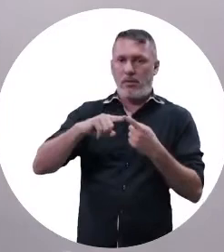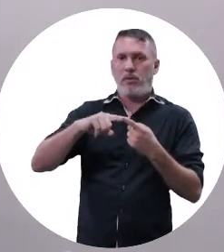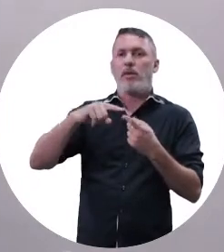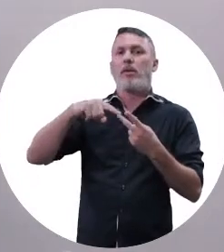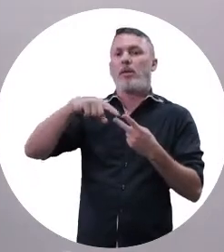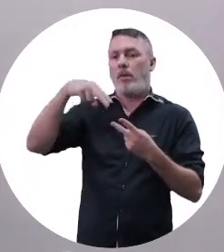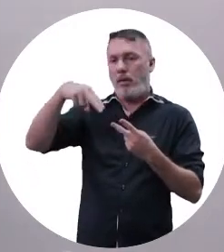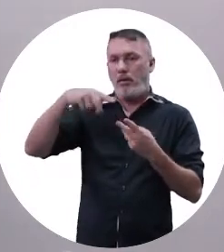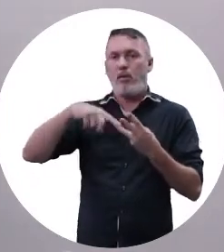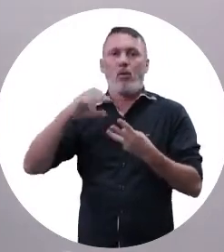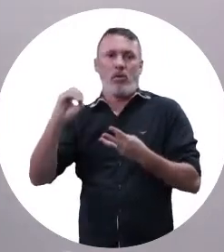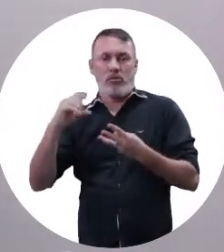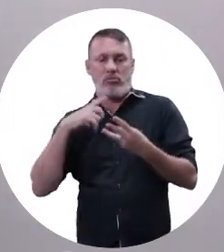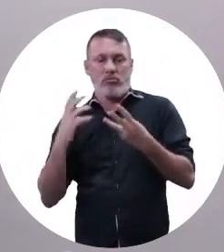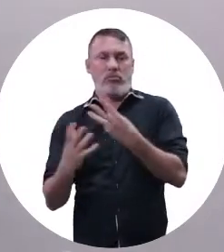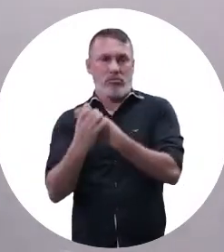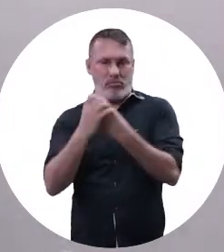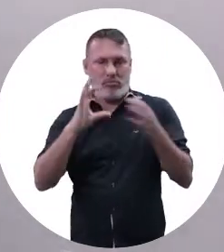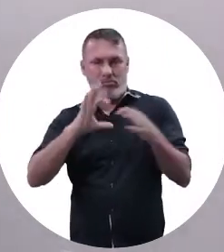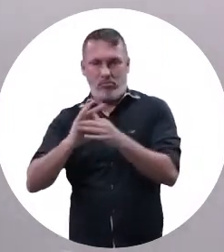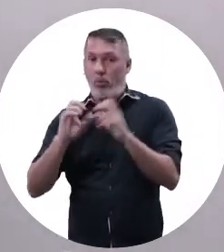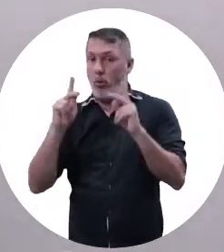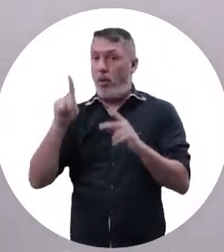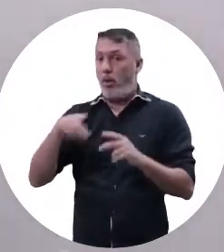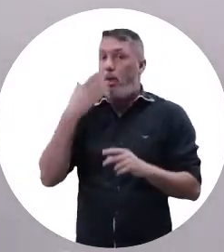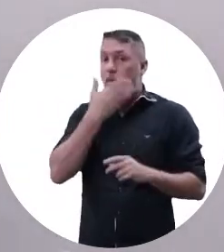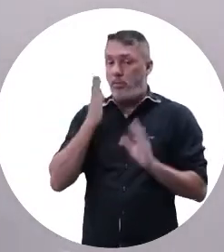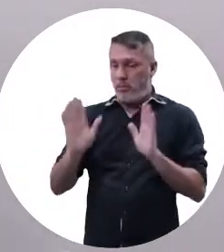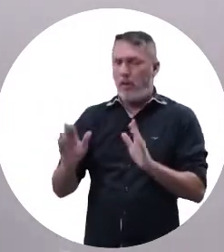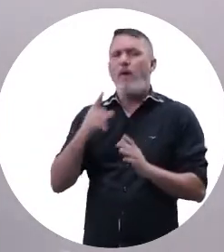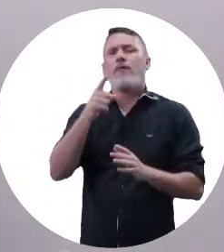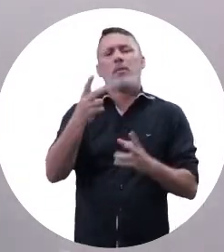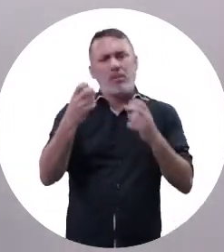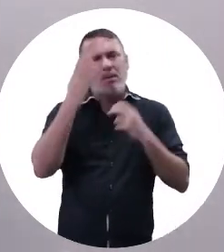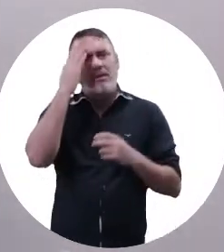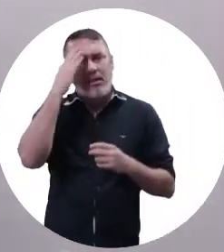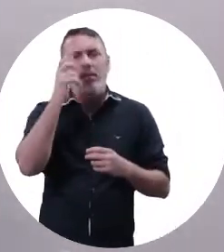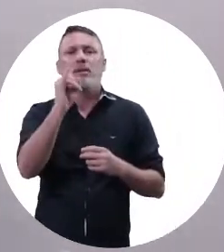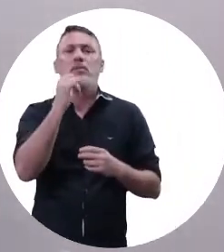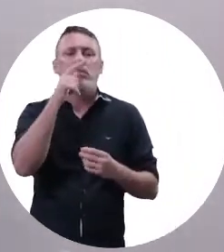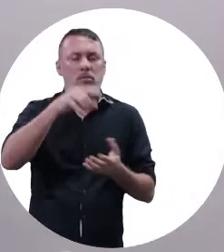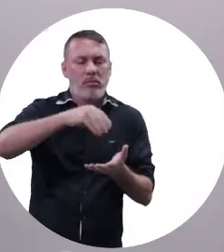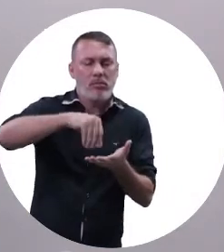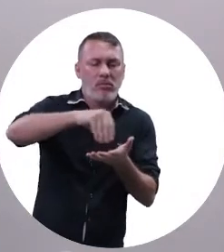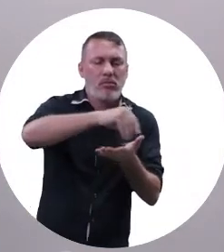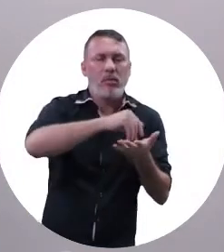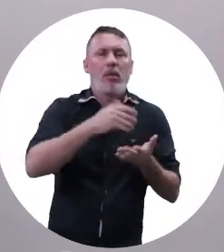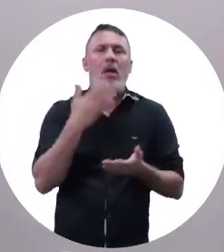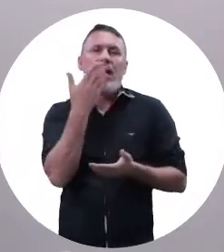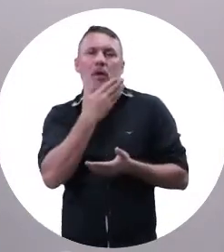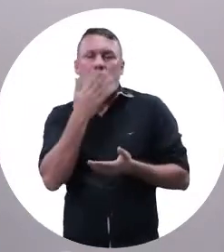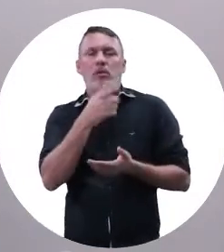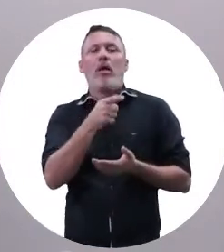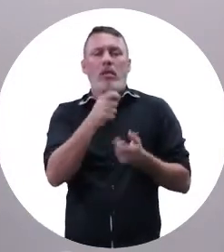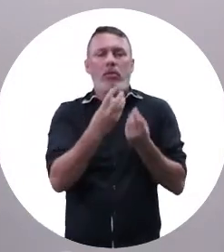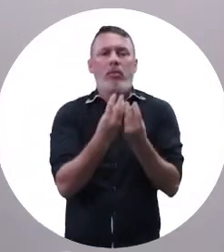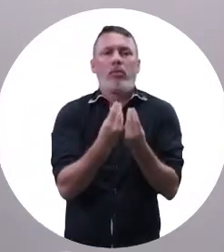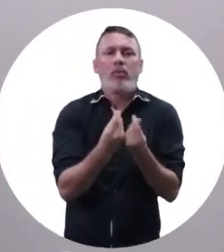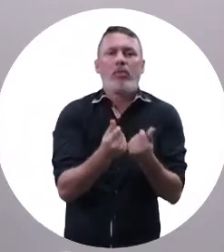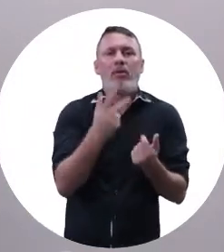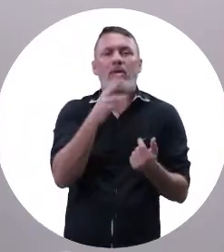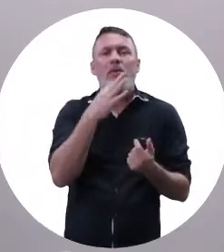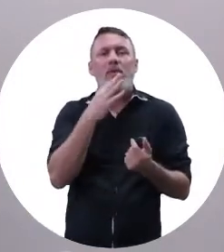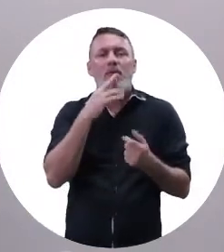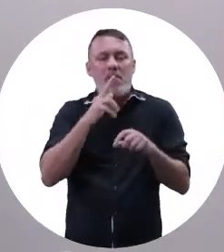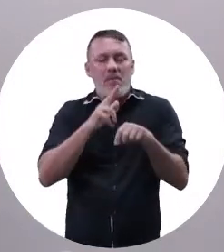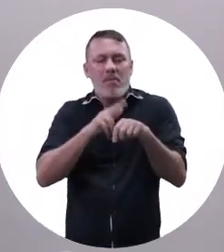hidrogênio e oxigênio. Ligações covalentes entre si. Você consegue derreter a sacarose em casa, por volta de 250 graus Celsius.